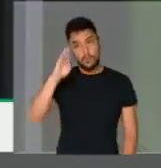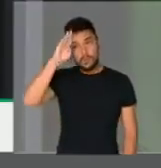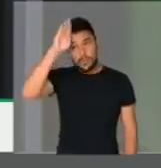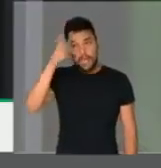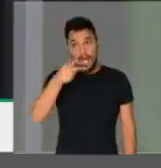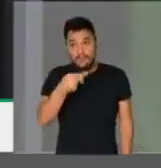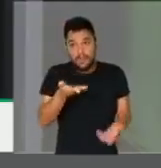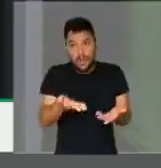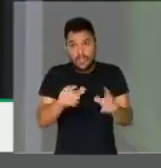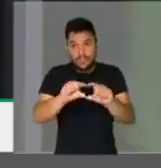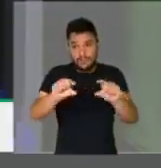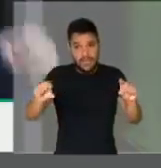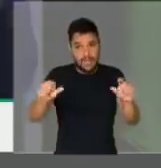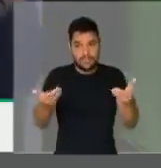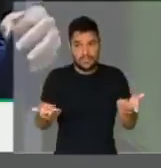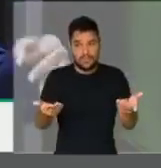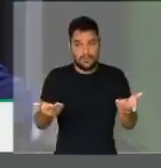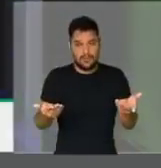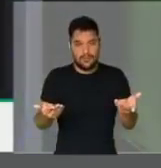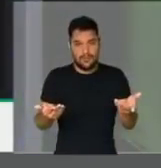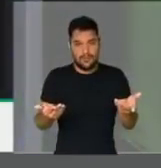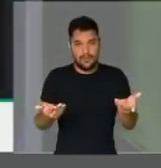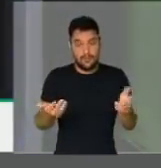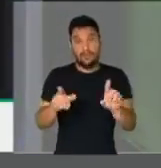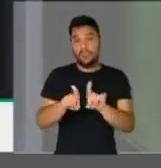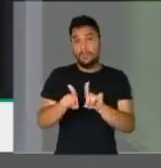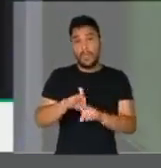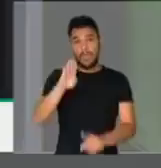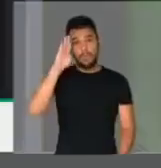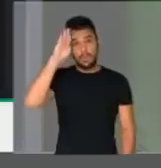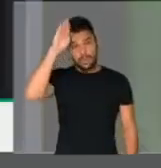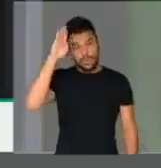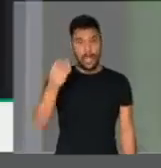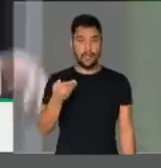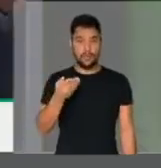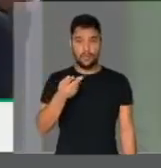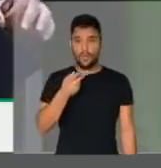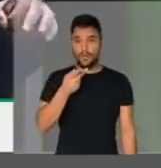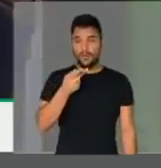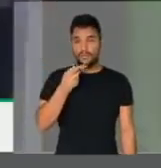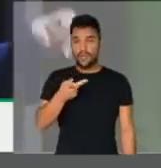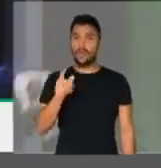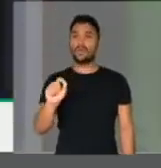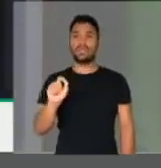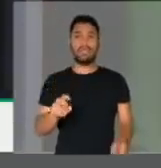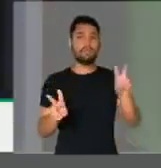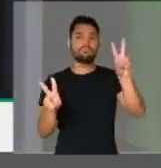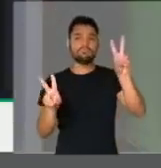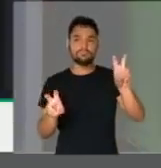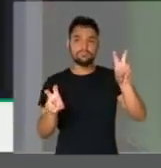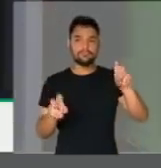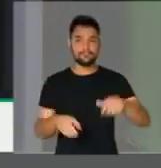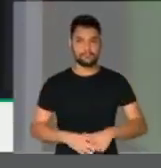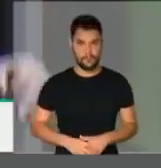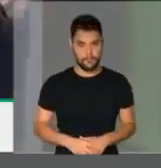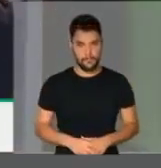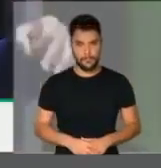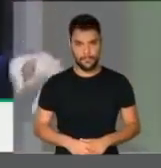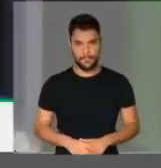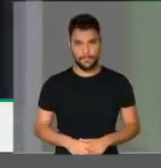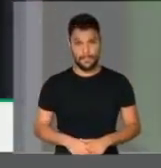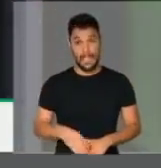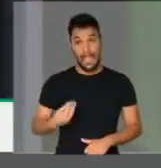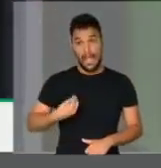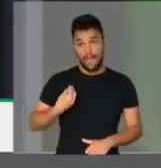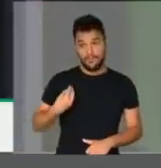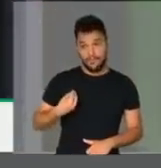Bolsonaro. O mesmo Jair Bolsonaro, abre aspas, disse: a